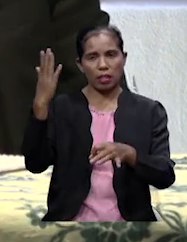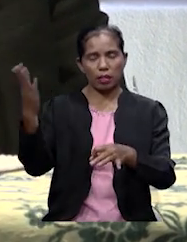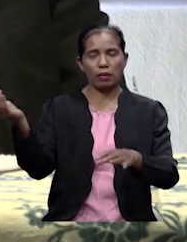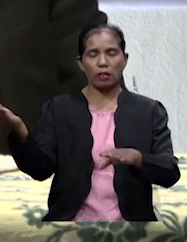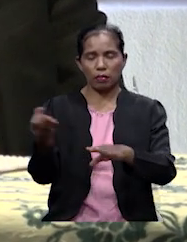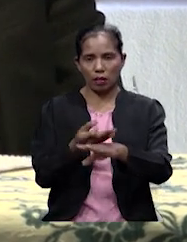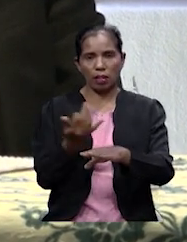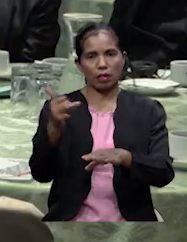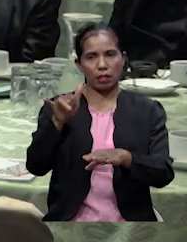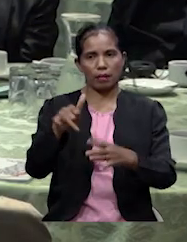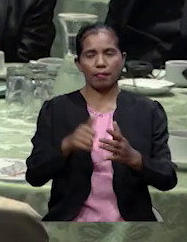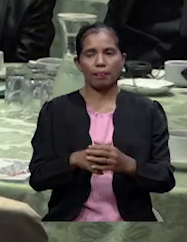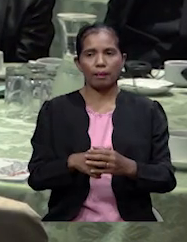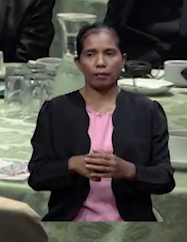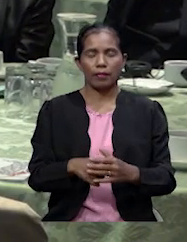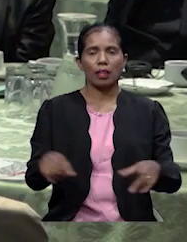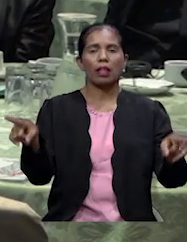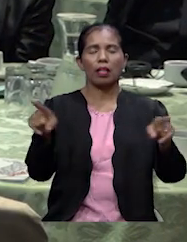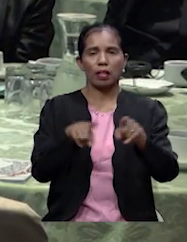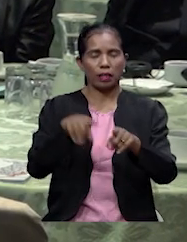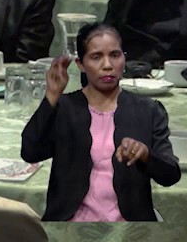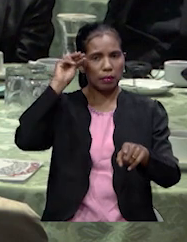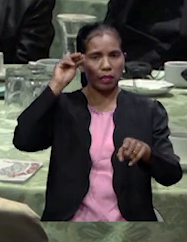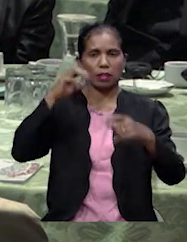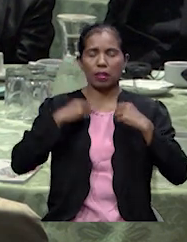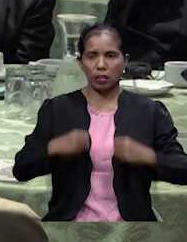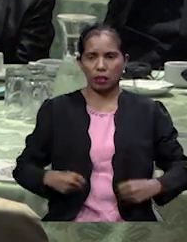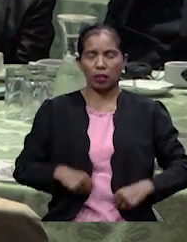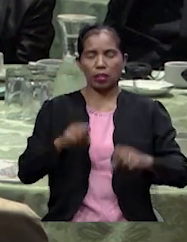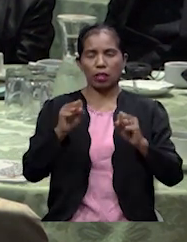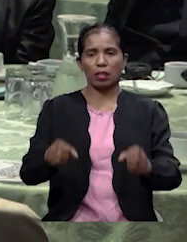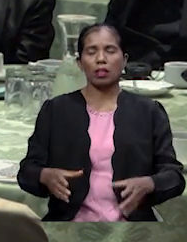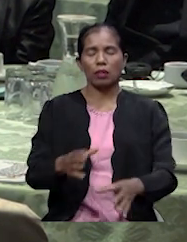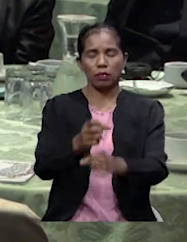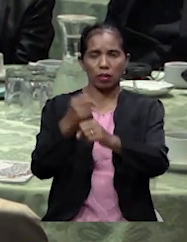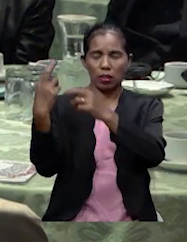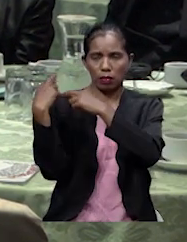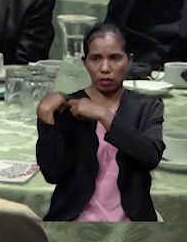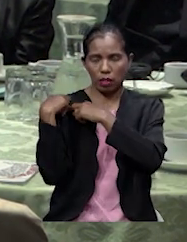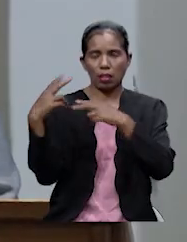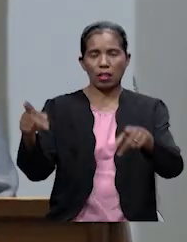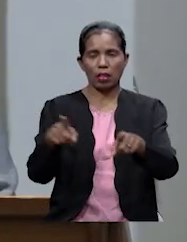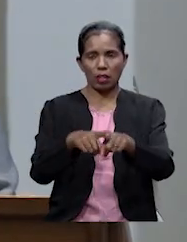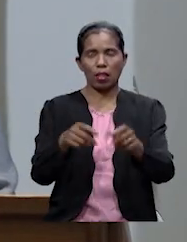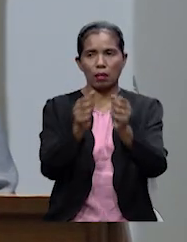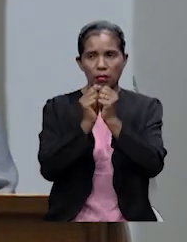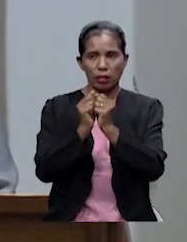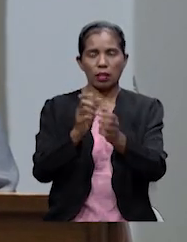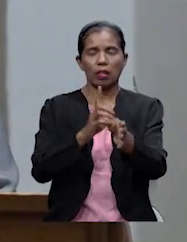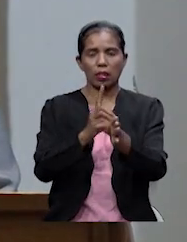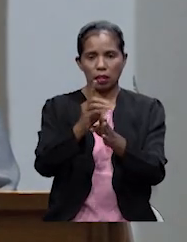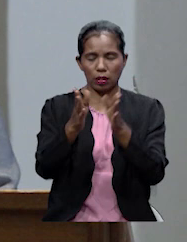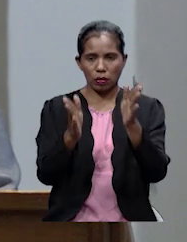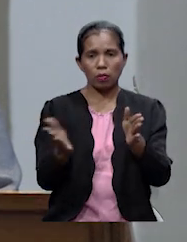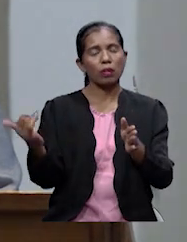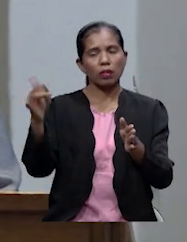documento será. Nune, Hanessa Ministra Saudi, tem que fote responsabilidade idane, hamutu ko diretor sira,